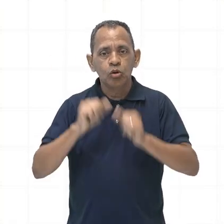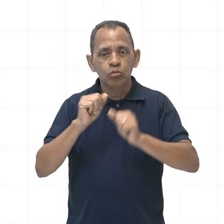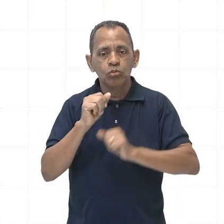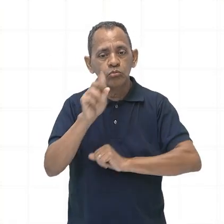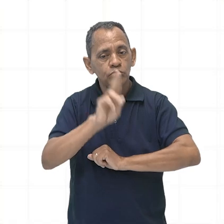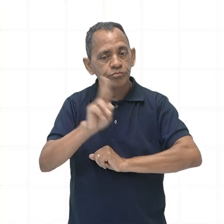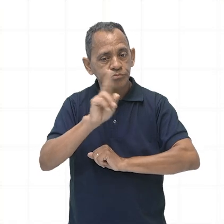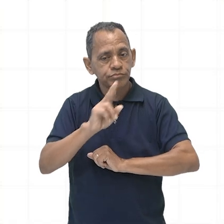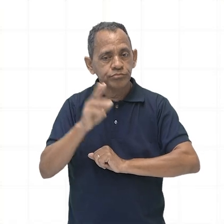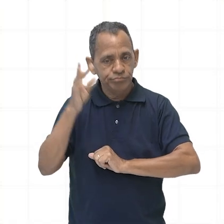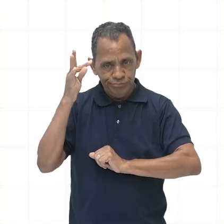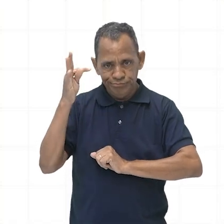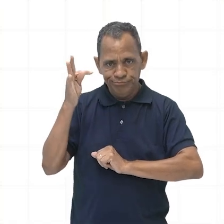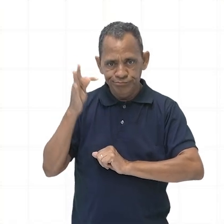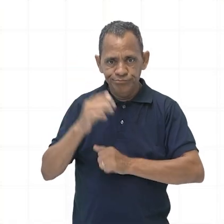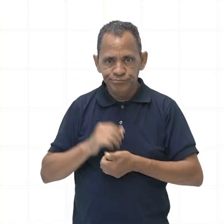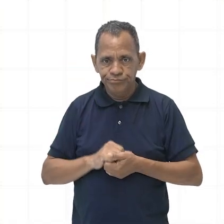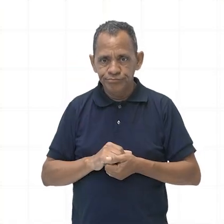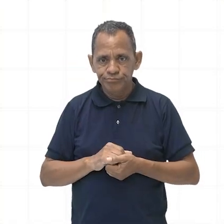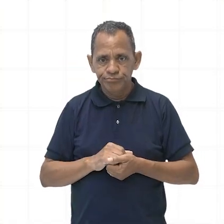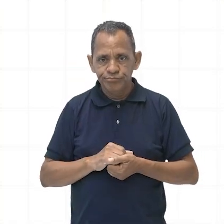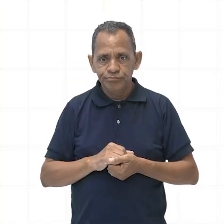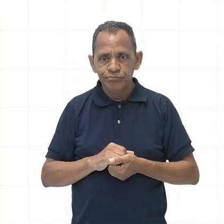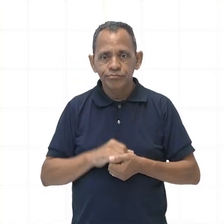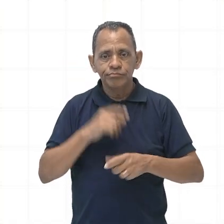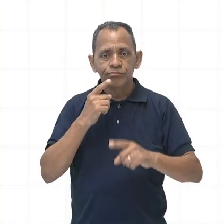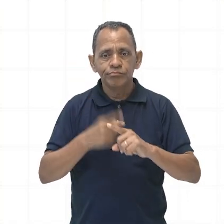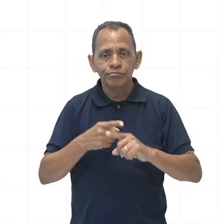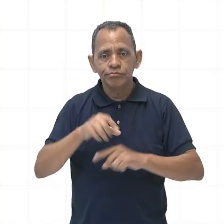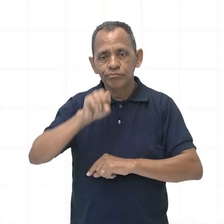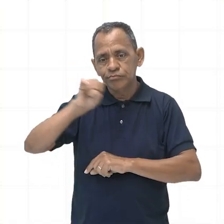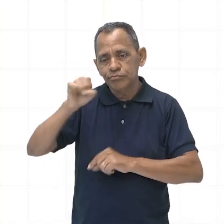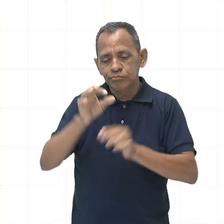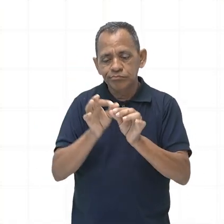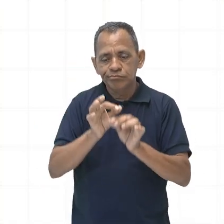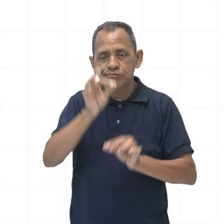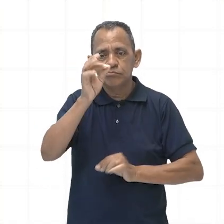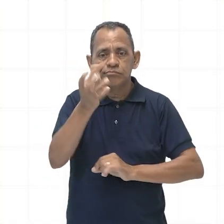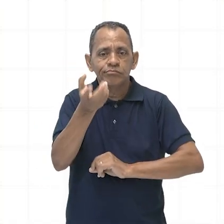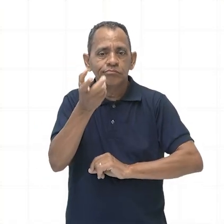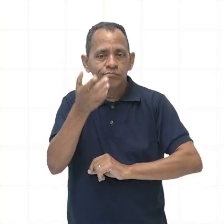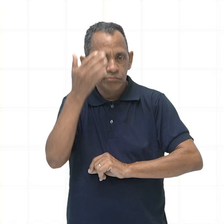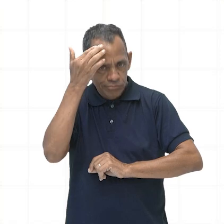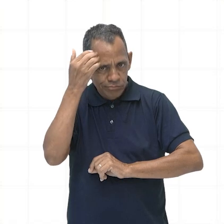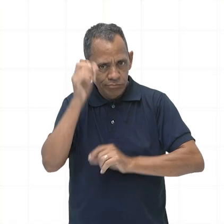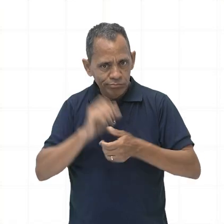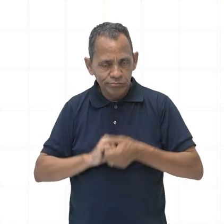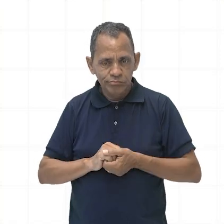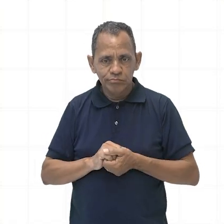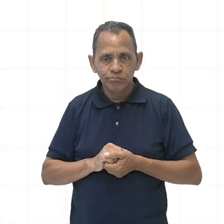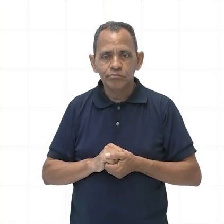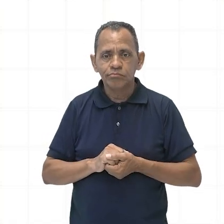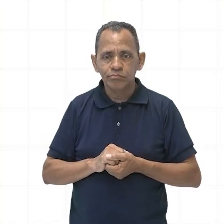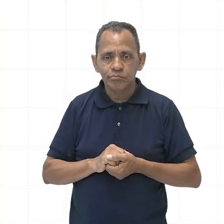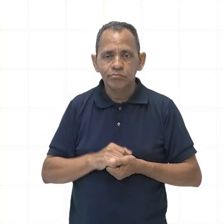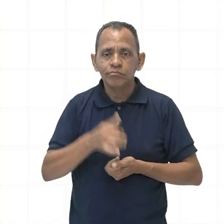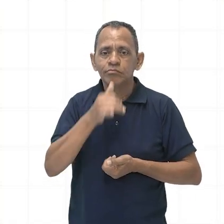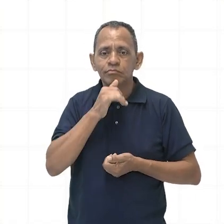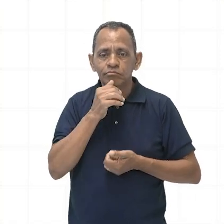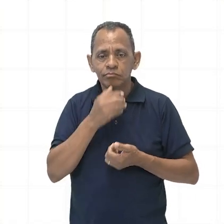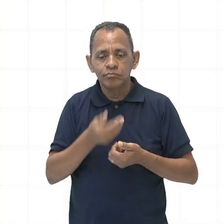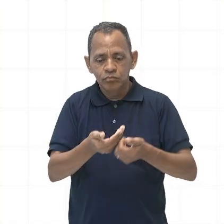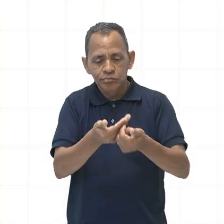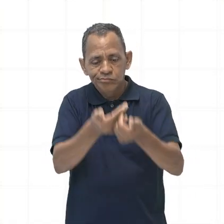aplicar o Teorema de Pitágoras, porque quando eu quero saber essa altura, digamos que eu dividisse aqui esse triângulo